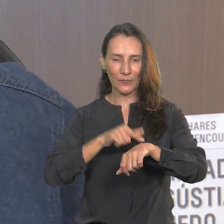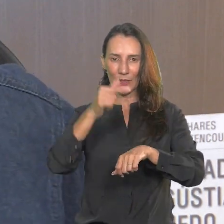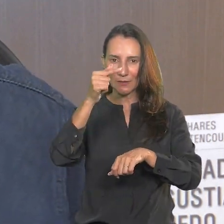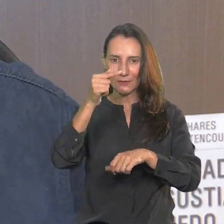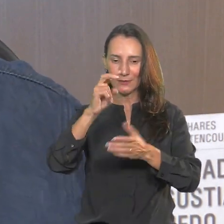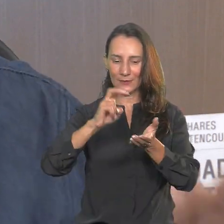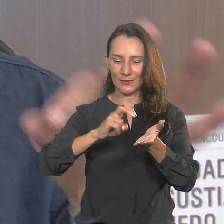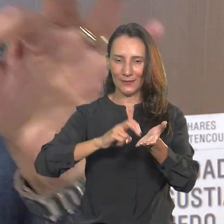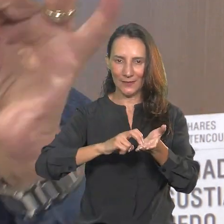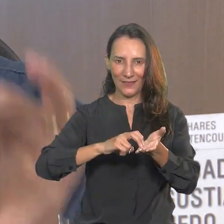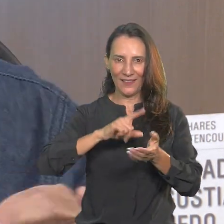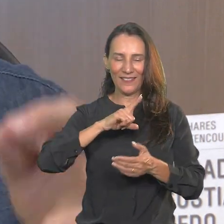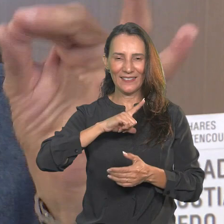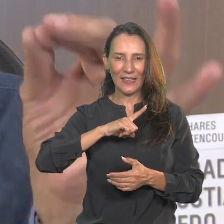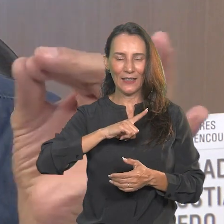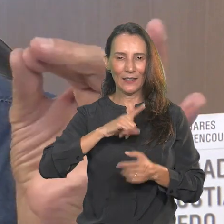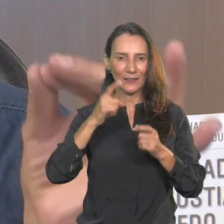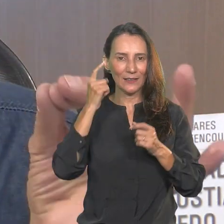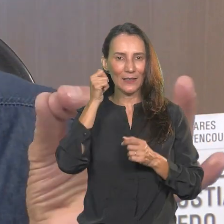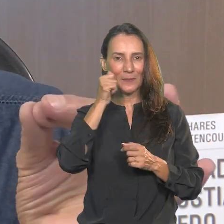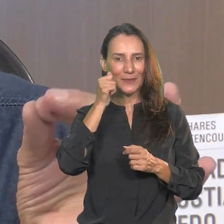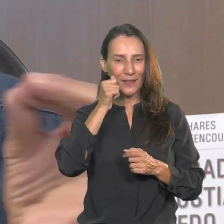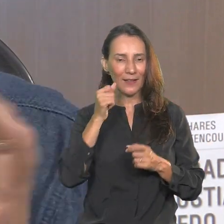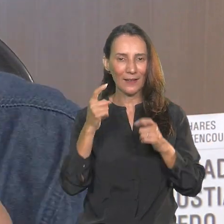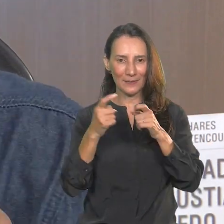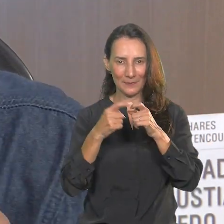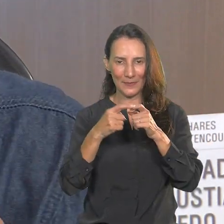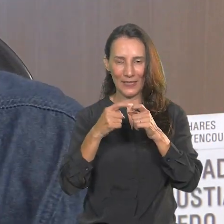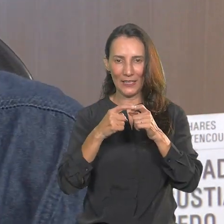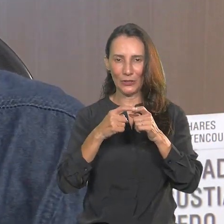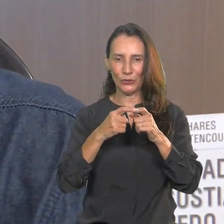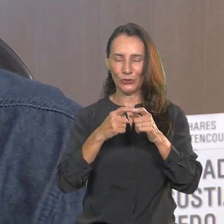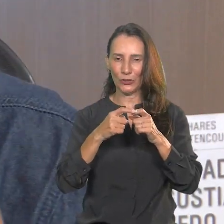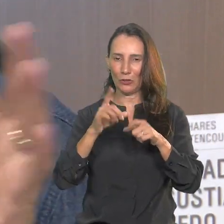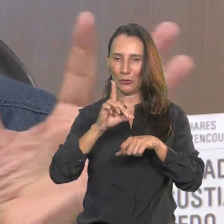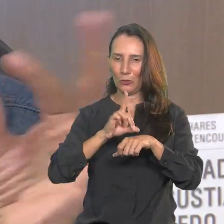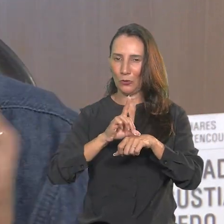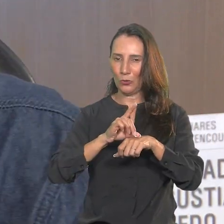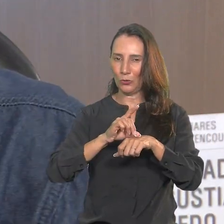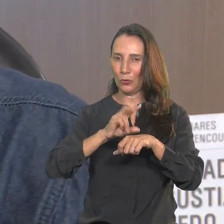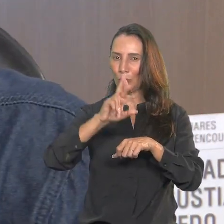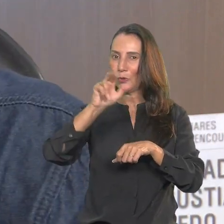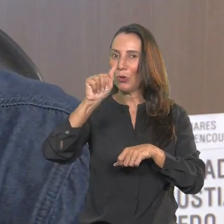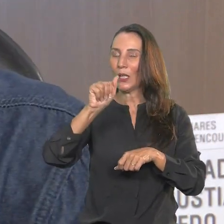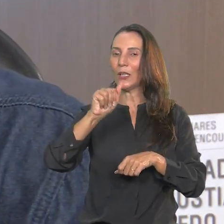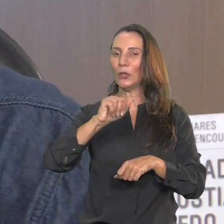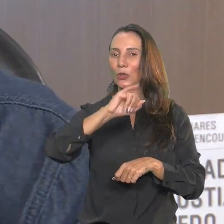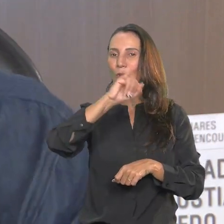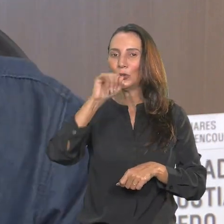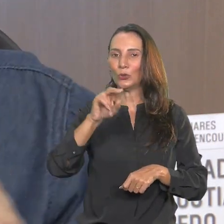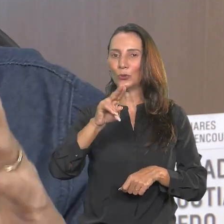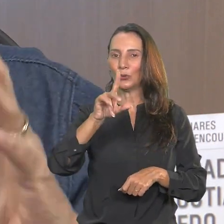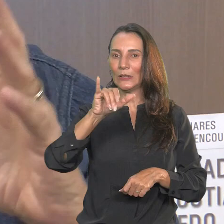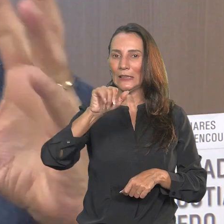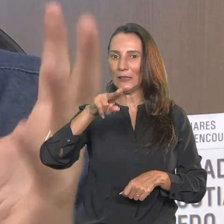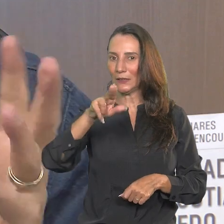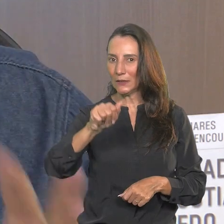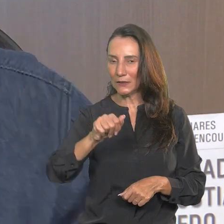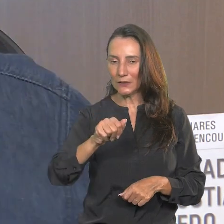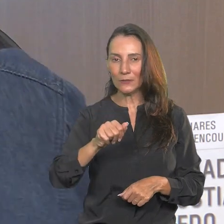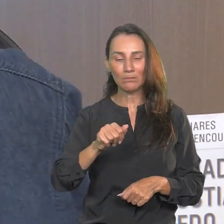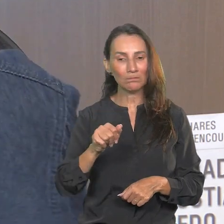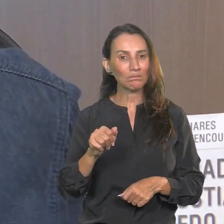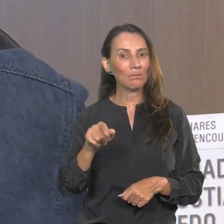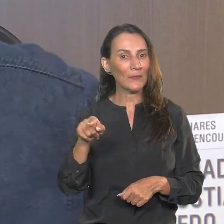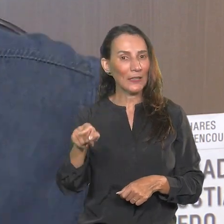manhã, nós temos uma médica psiquiatra, doutora Juliana, e seu esposo, o pastor Gislon, que dirigem